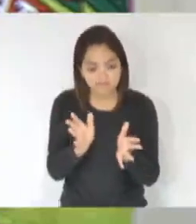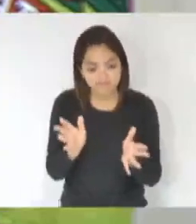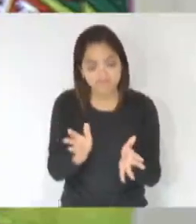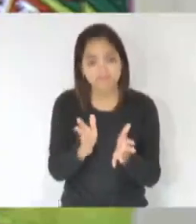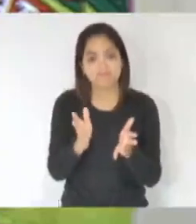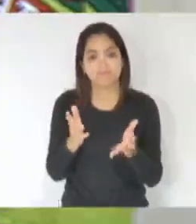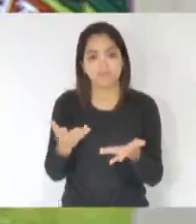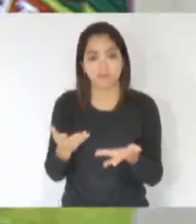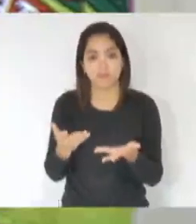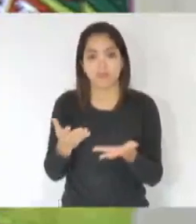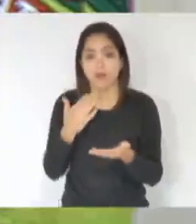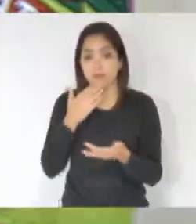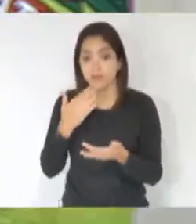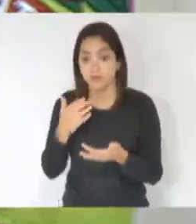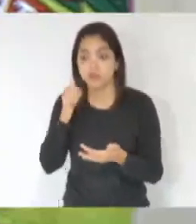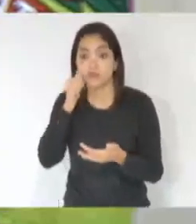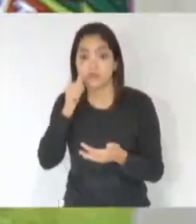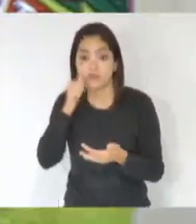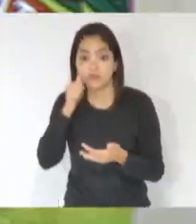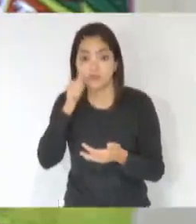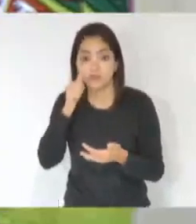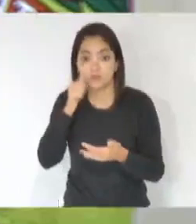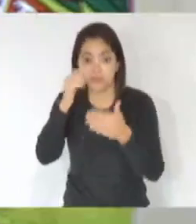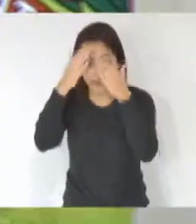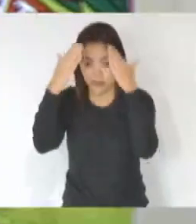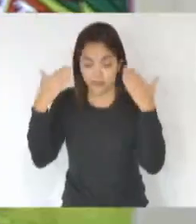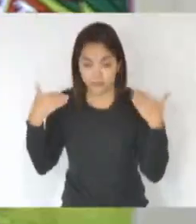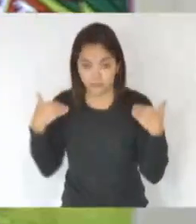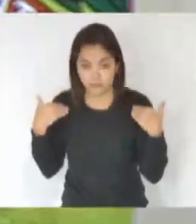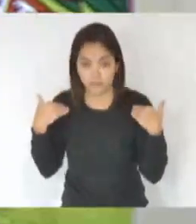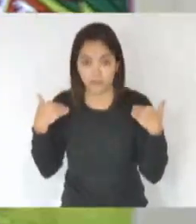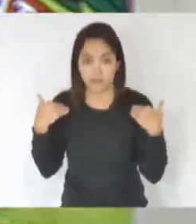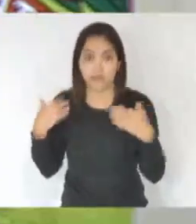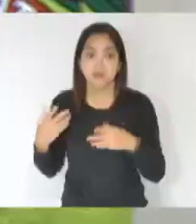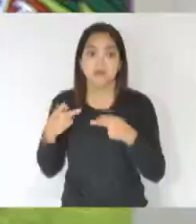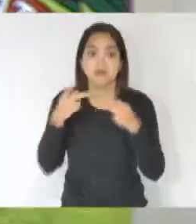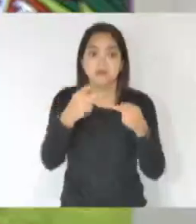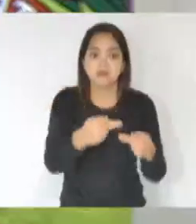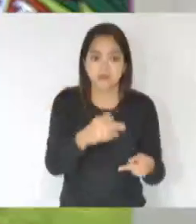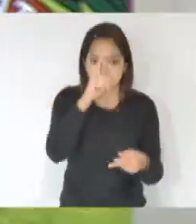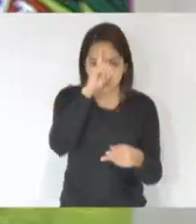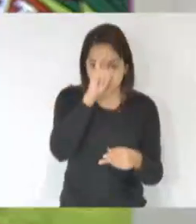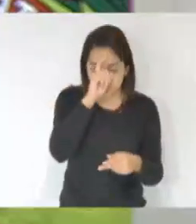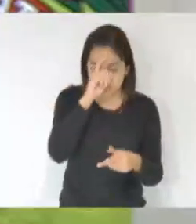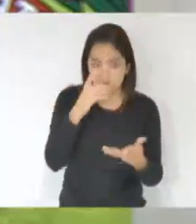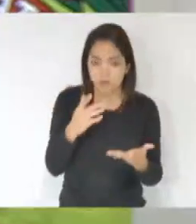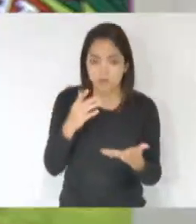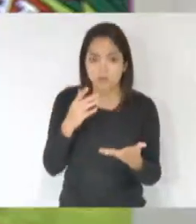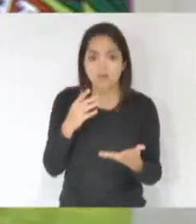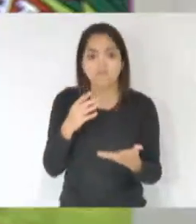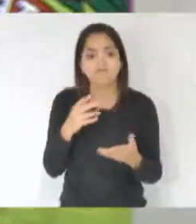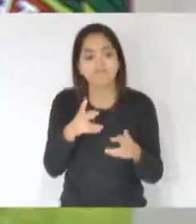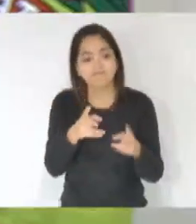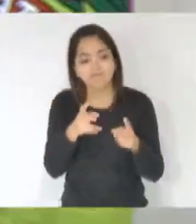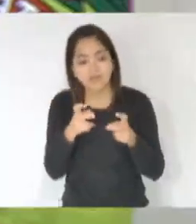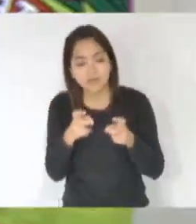irmã Mércia, depois de uma visita que nós fizemos no Hospital Marieta, entendendo que essa causa precisa ser